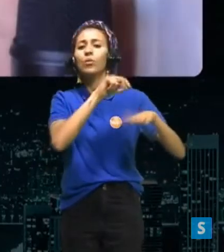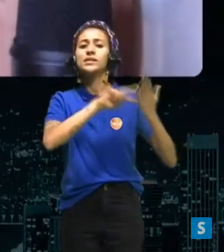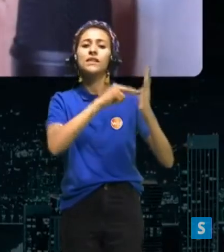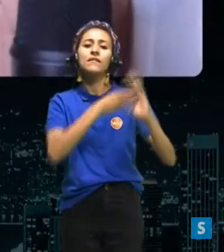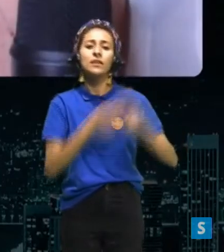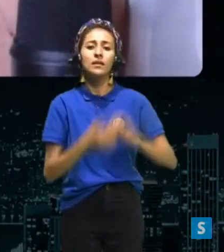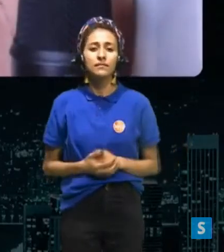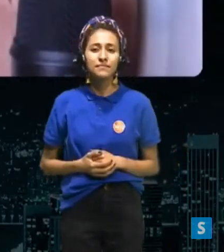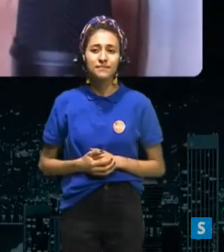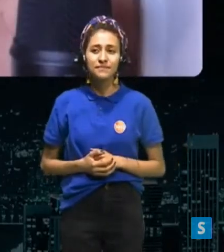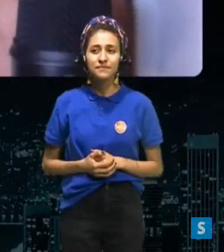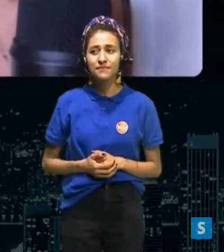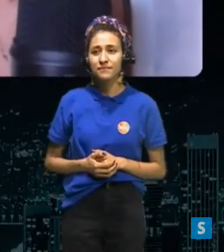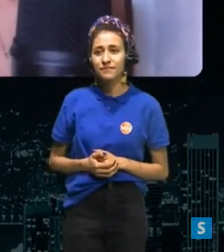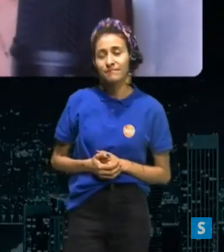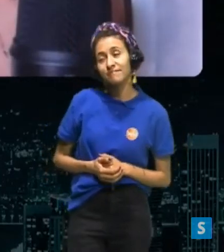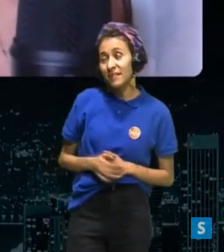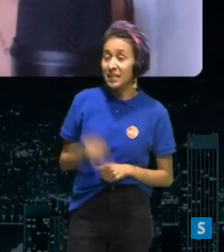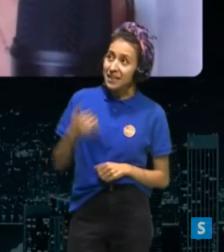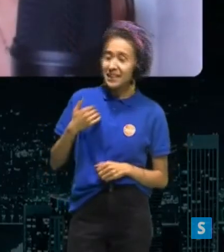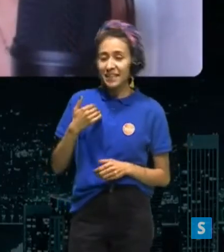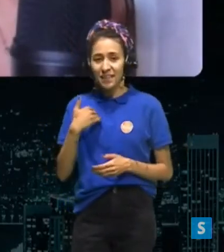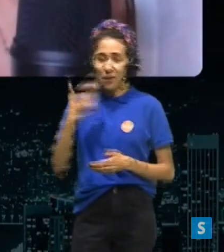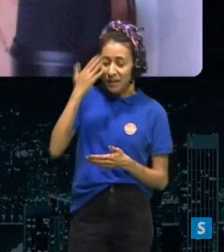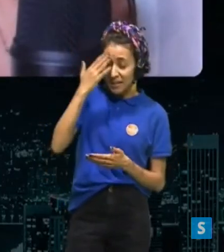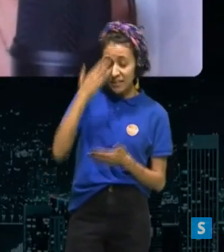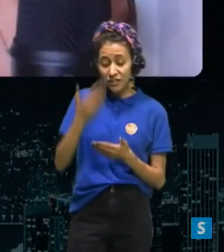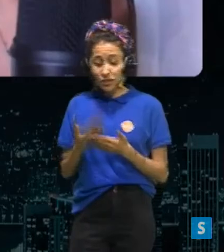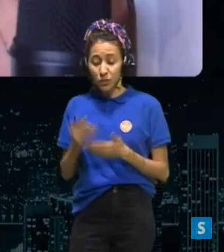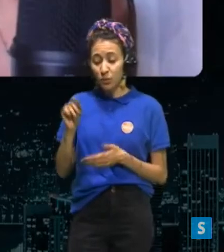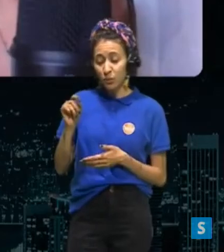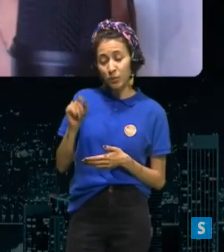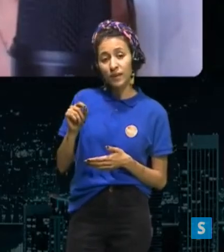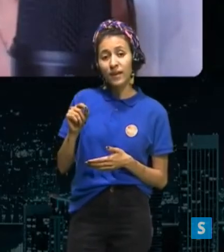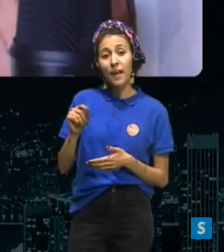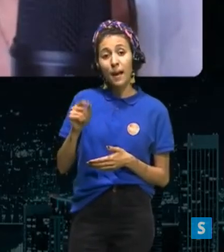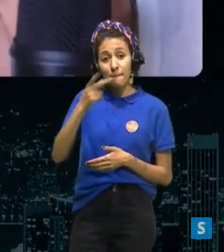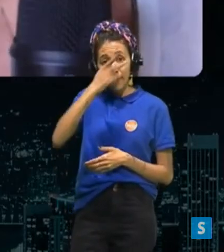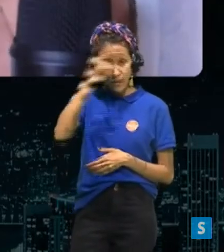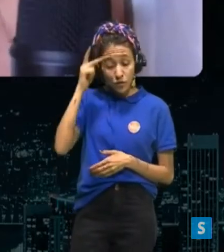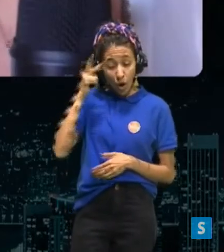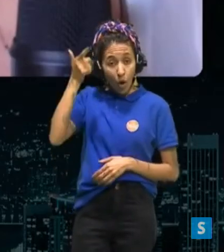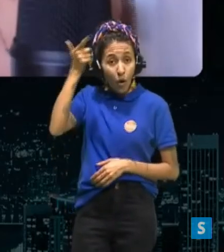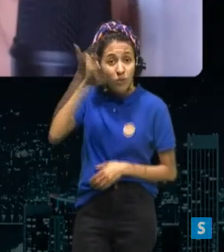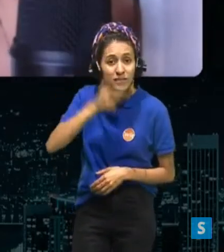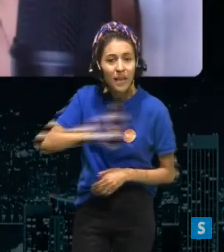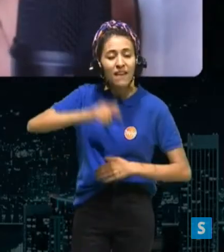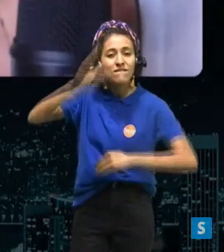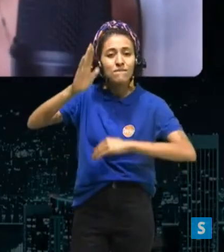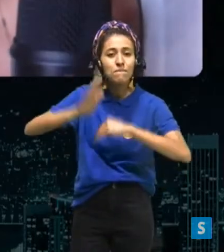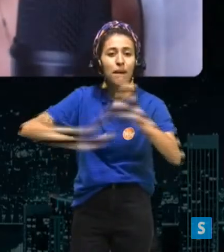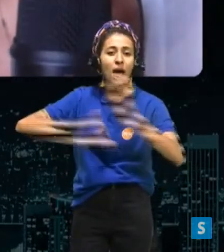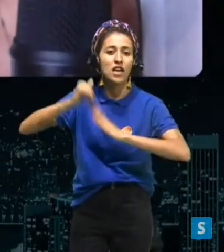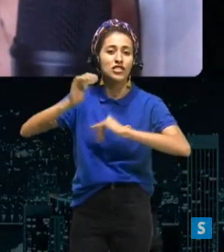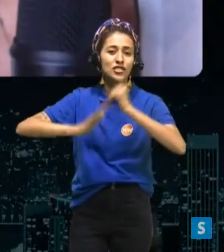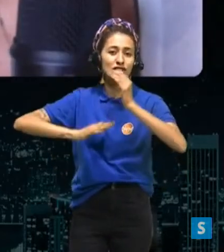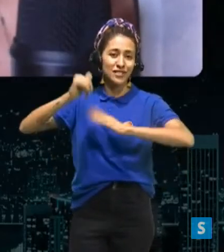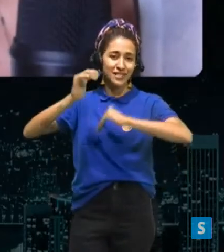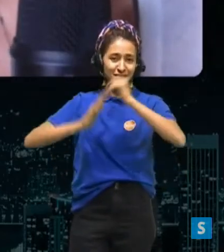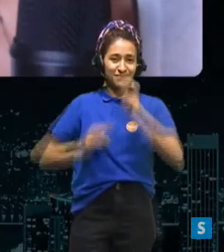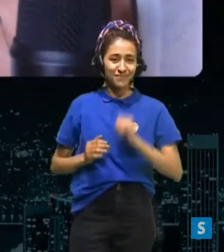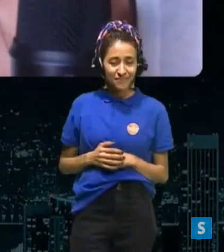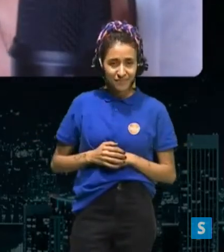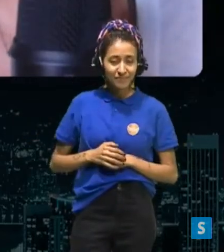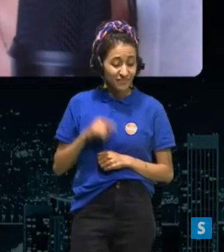e o que quer dizer pelo menos ou as pessoas com quem sente trabalho execução capacidade de execução como ele vai me falou é é